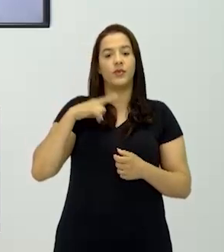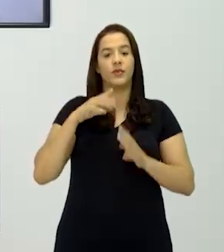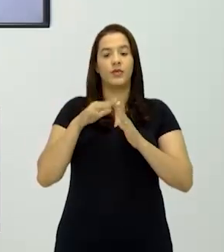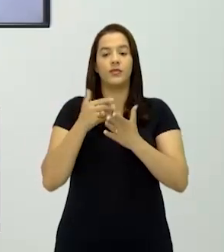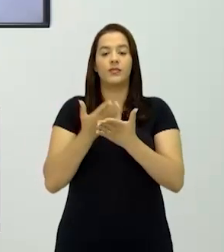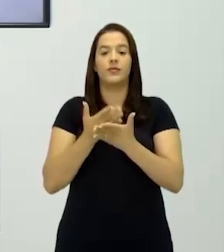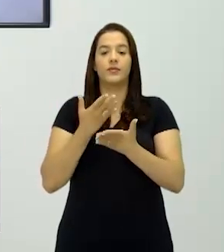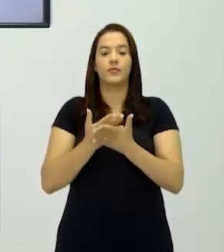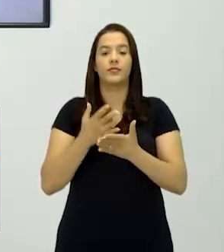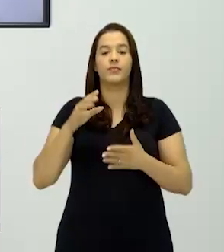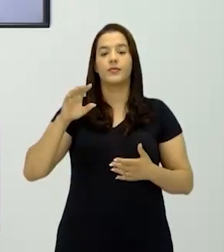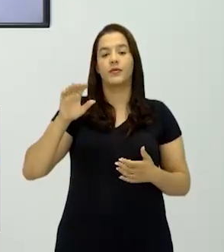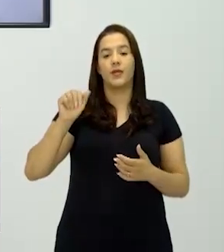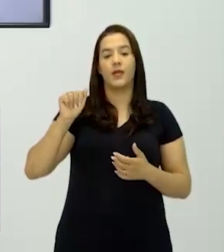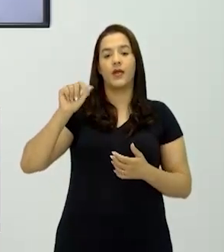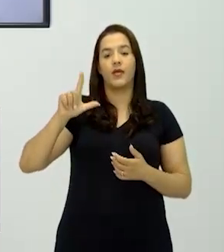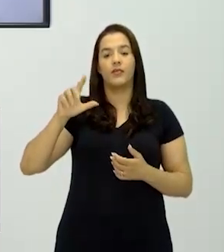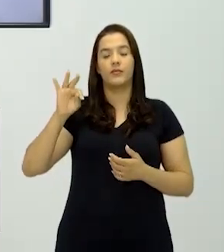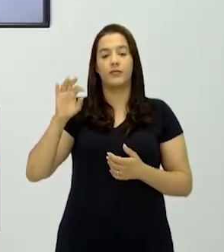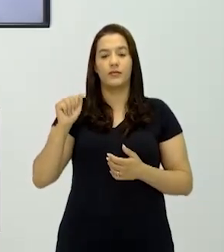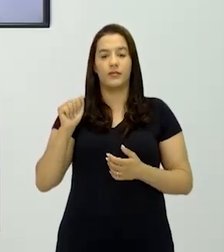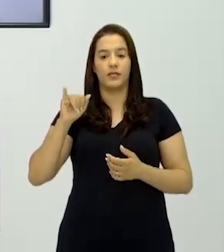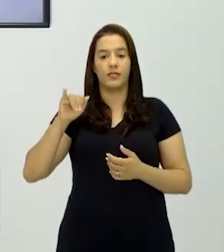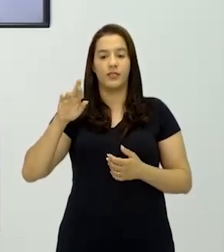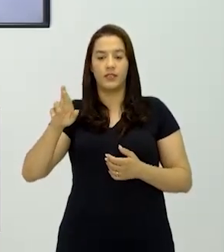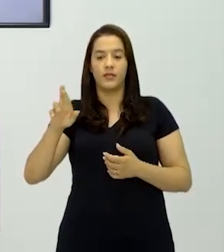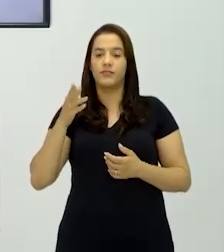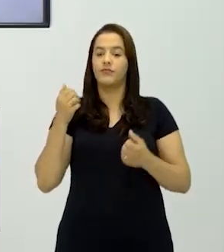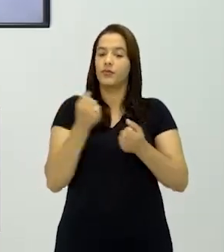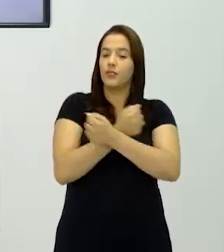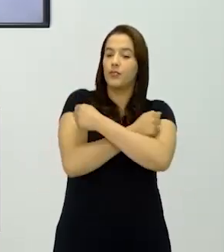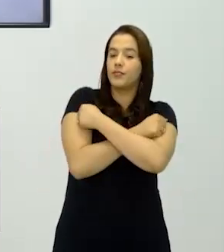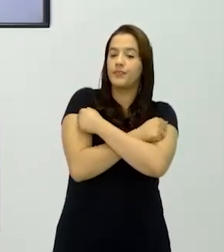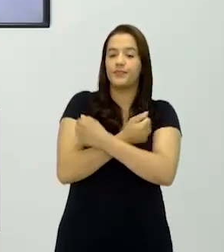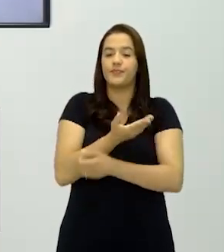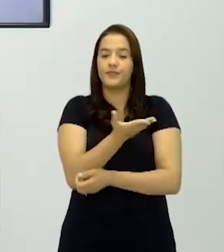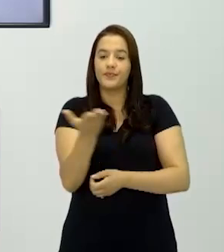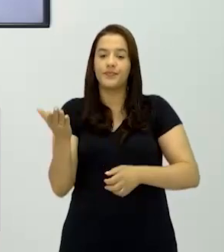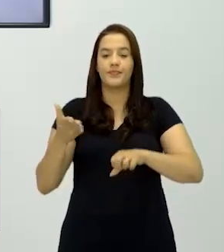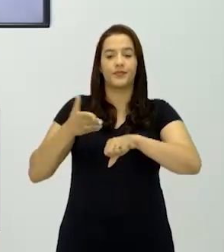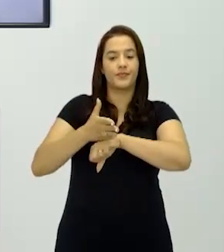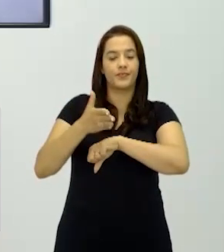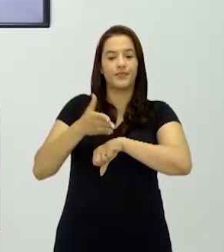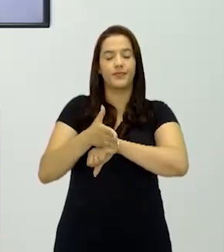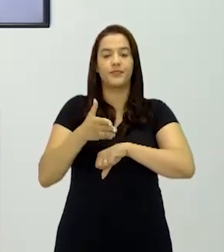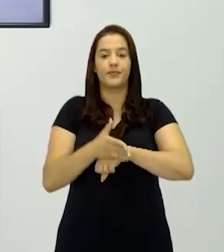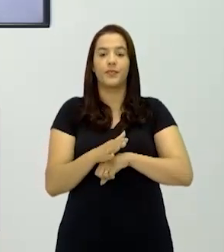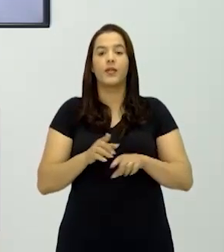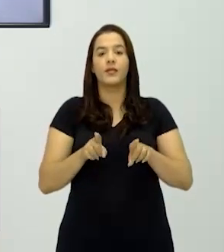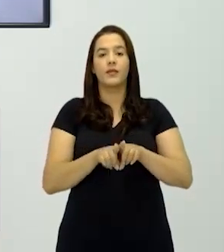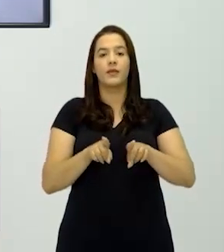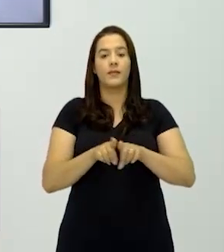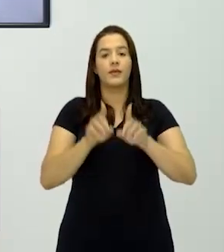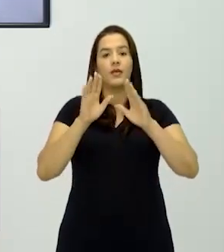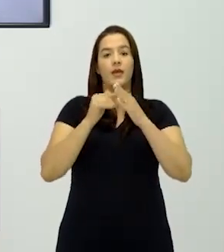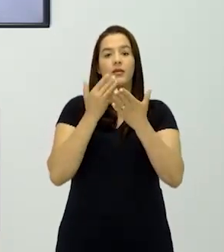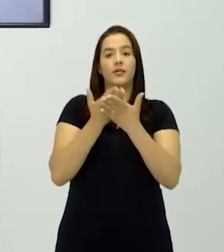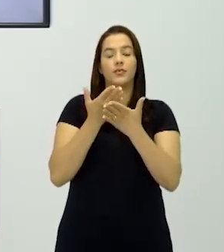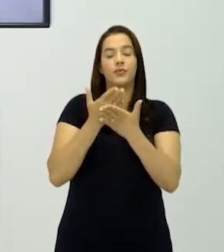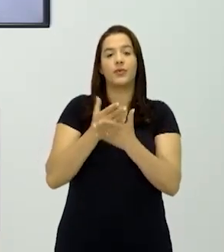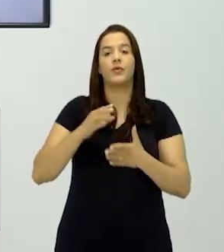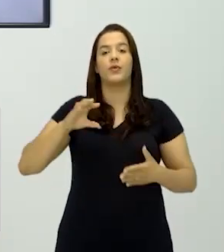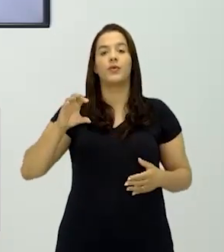Altair Poletini, aí mandou um abraço para vocês que estão participando. E também, deixa eu ver aqui, a Escola Odilon